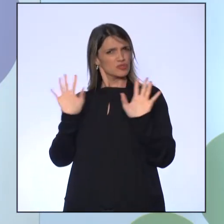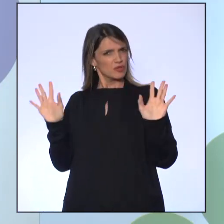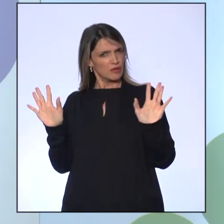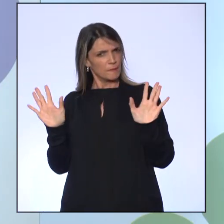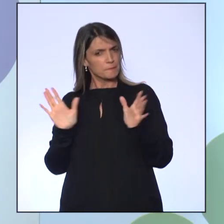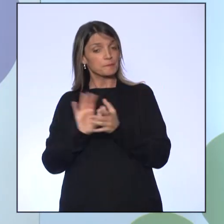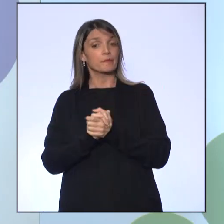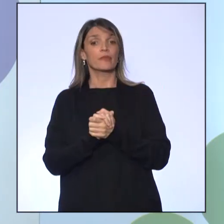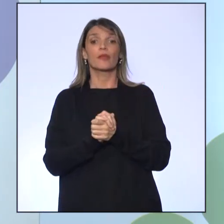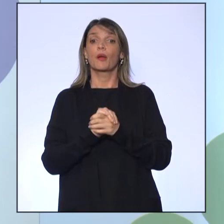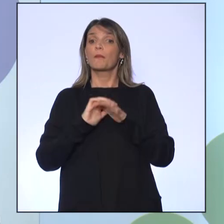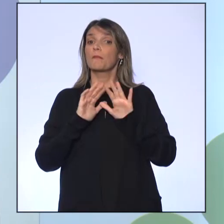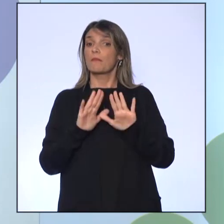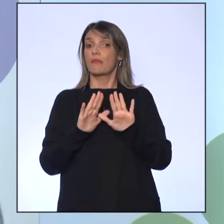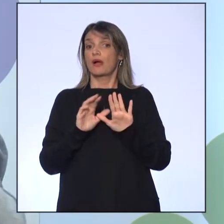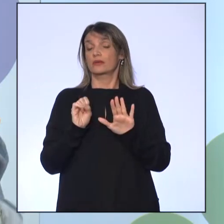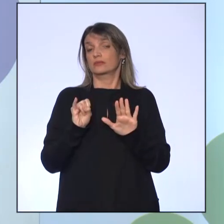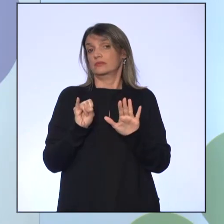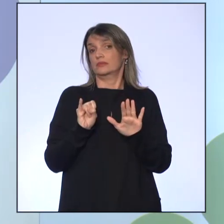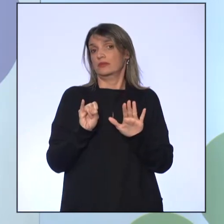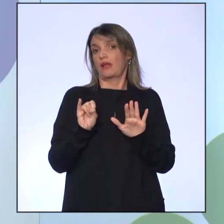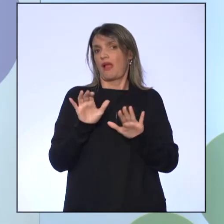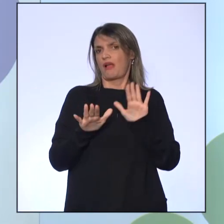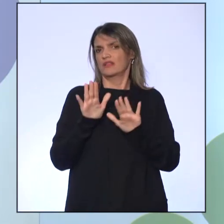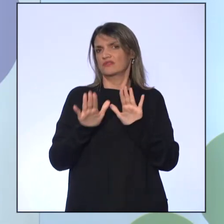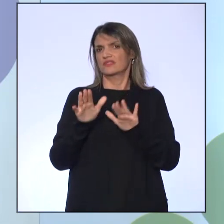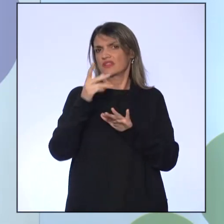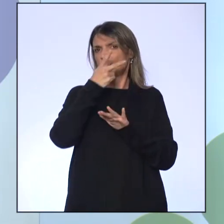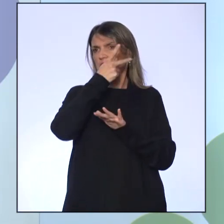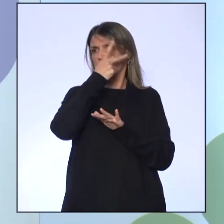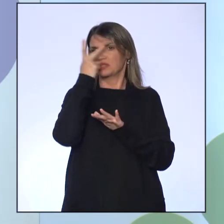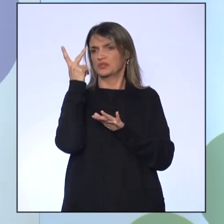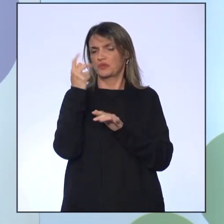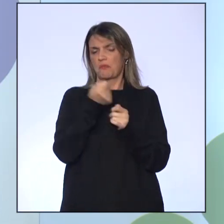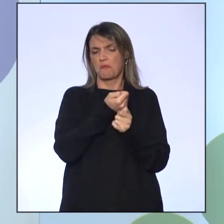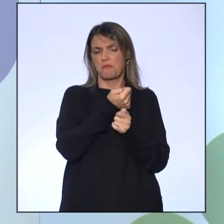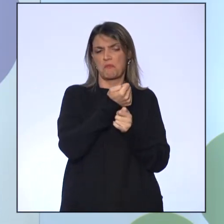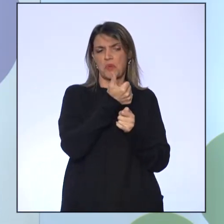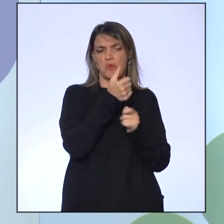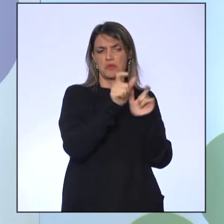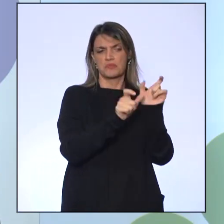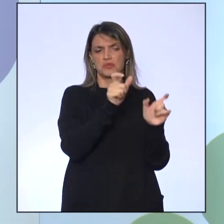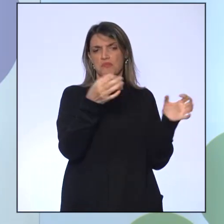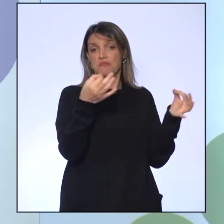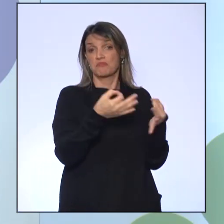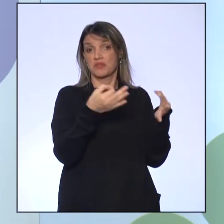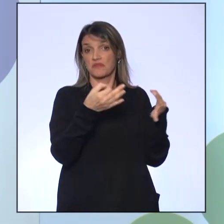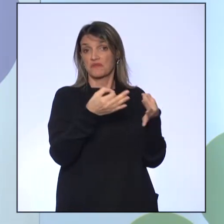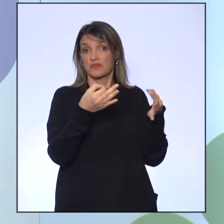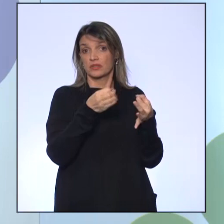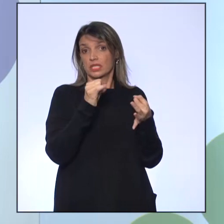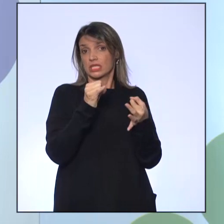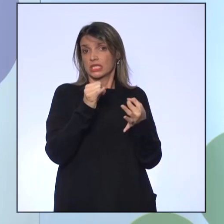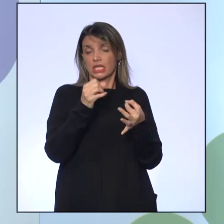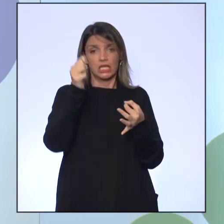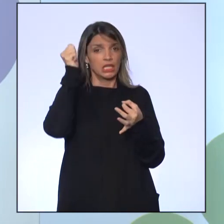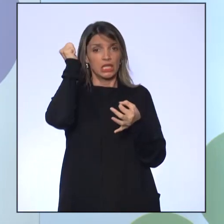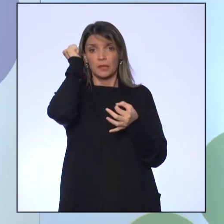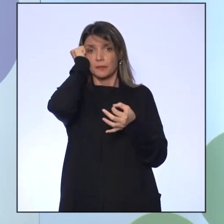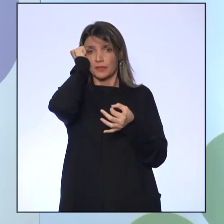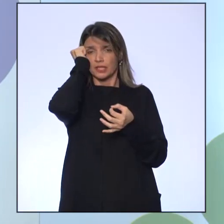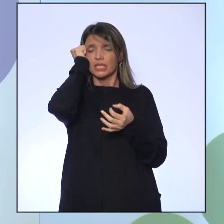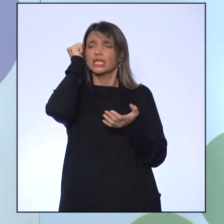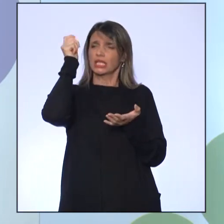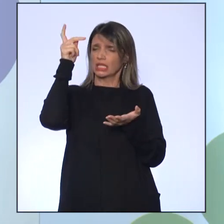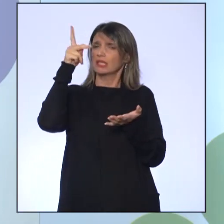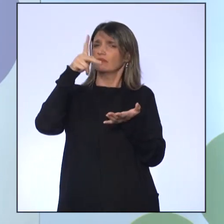ele. Mas se a pessoa não se enquadra no grupo de pouquíssimas pessoas perfeitas, se ela se arrepender